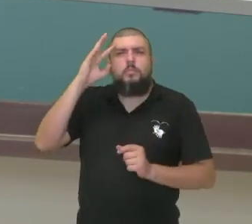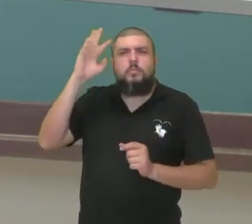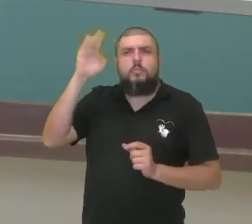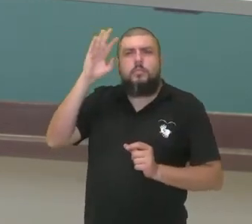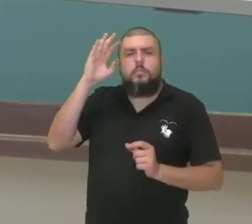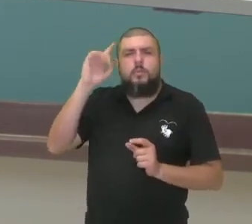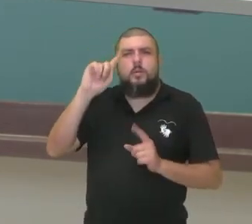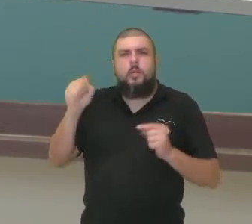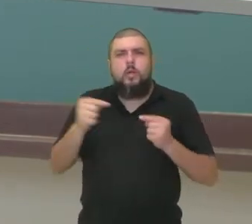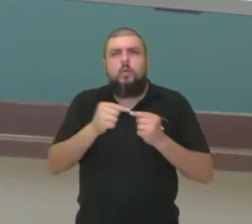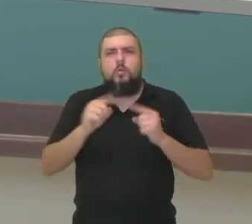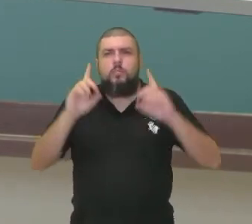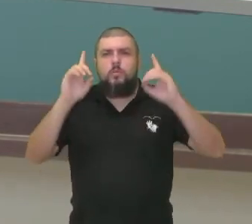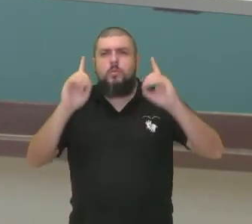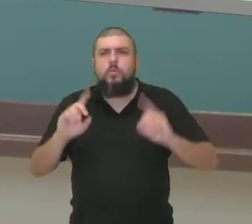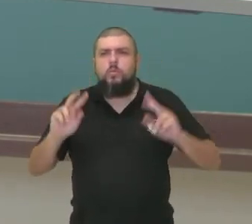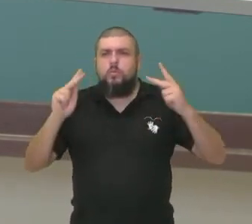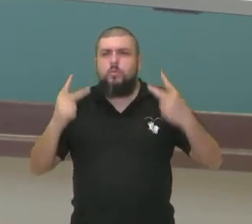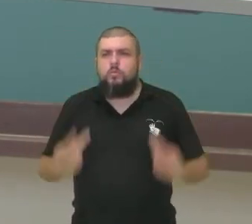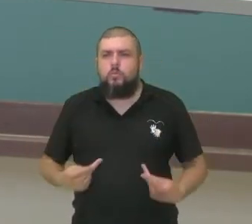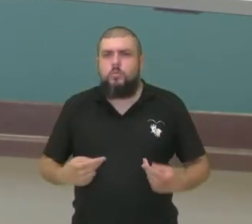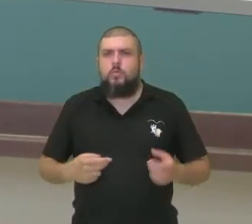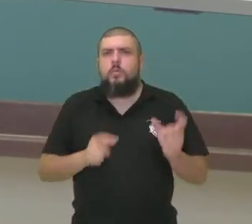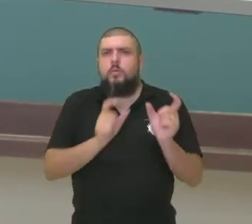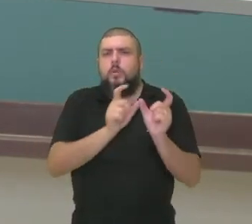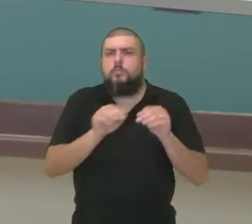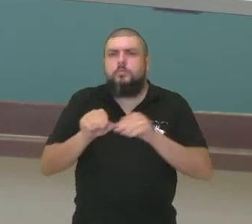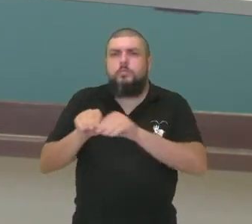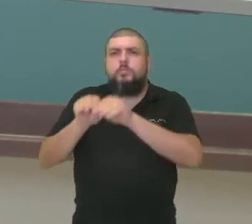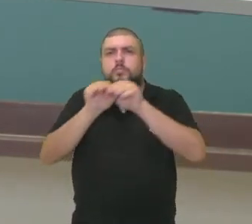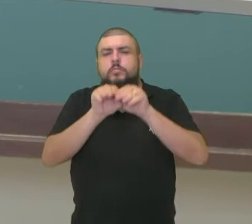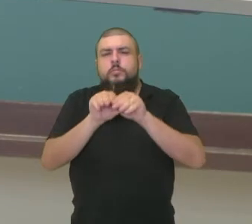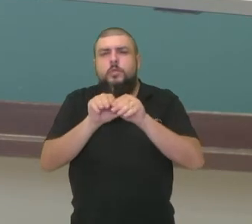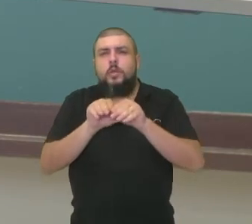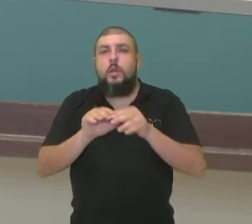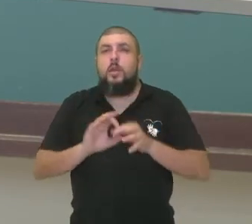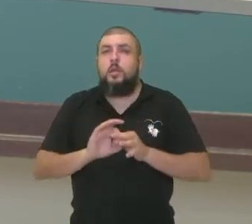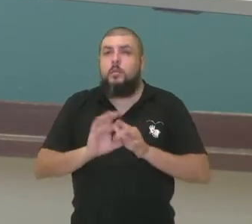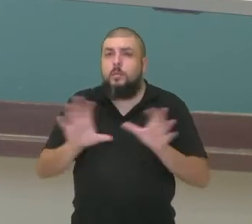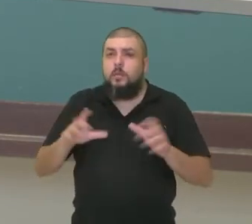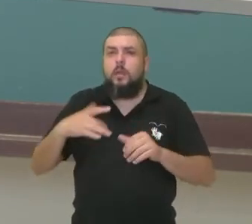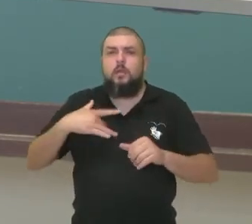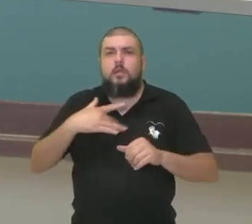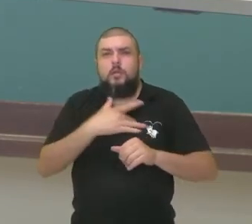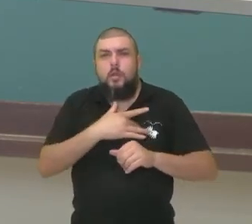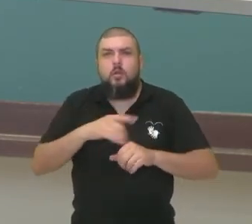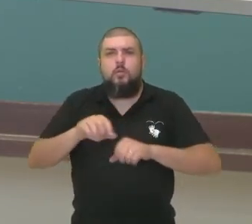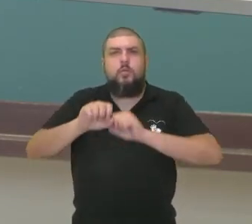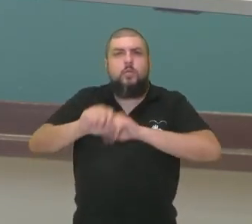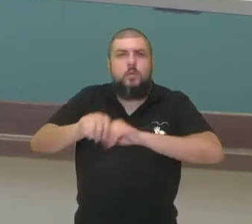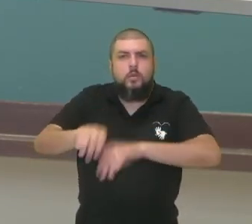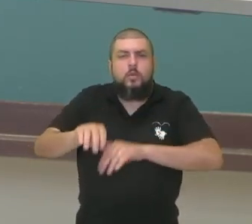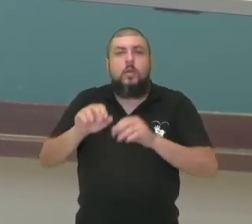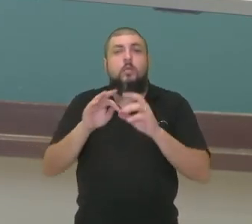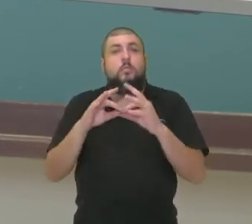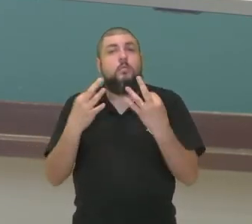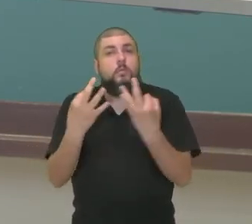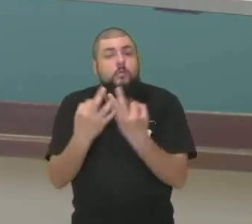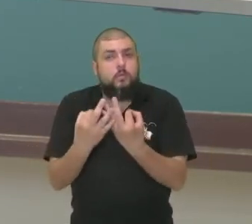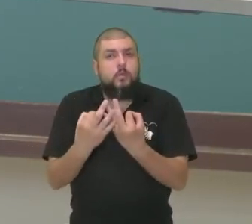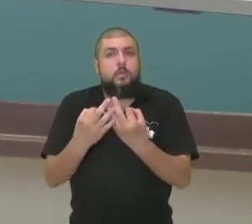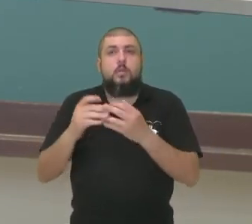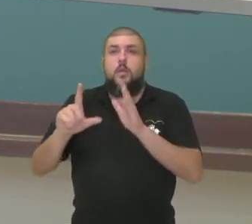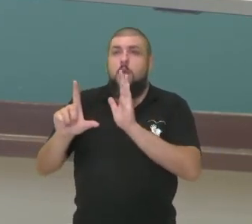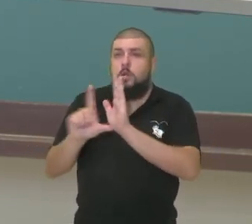direitos humanos. Igualdade, então, liberdade, saúde, educação, família,